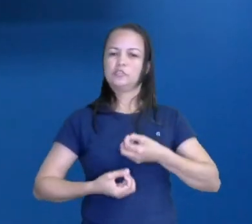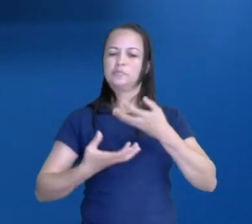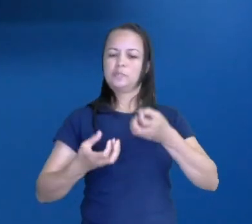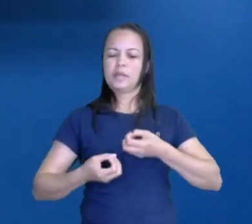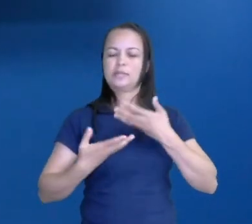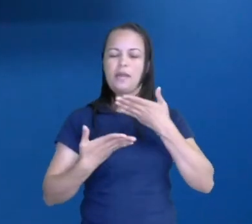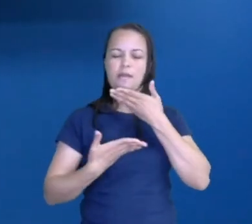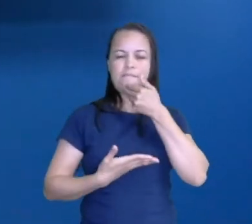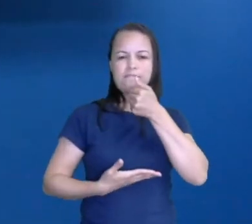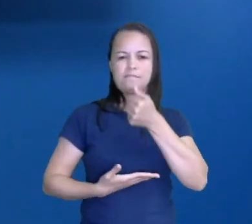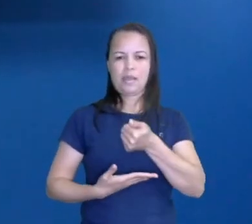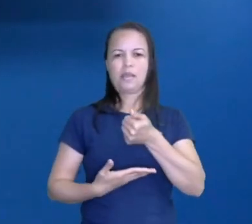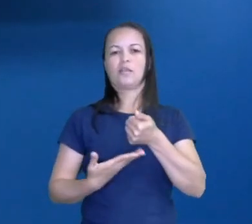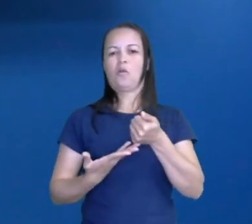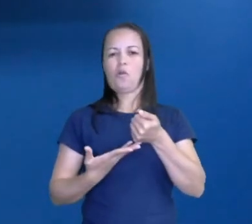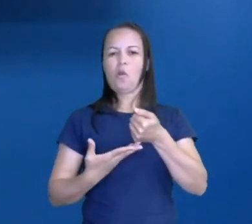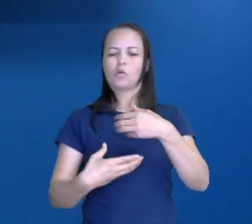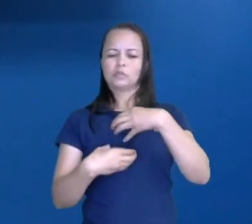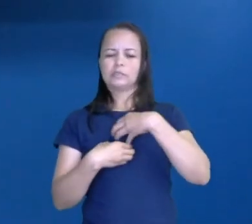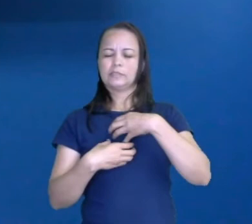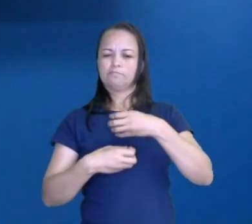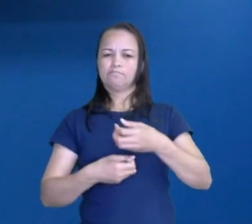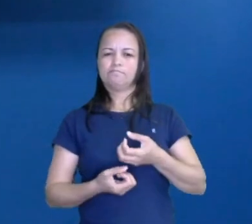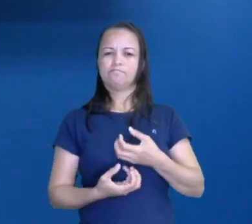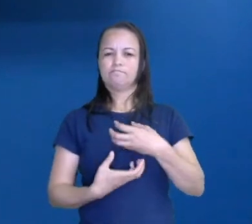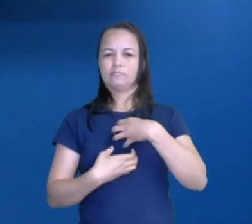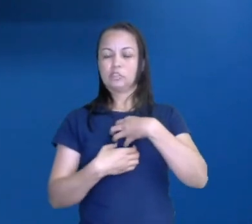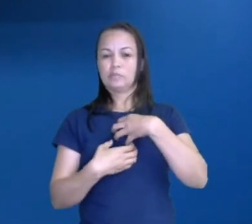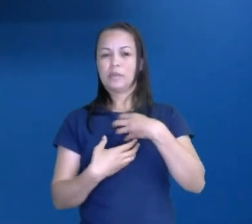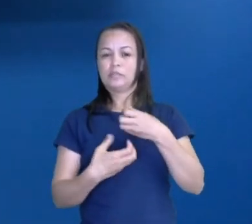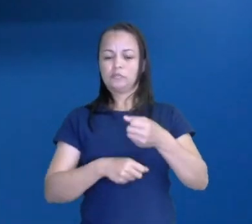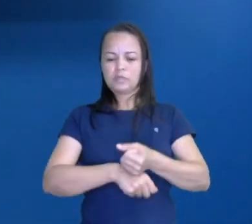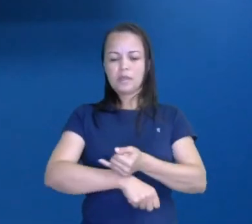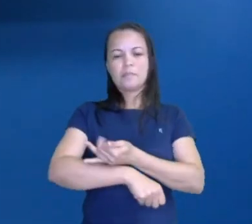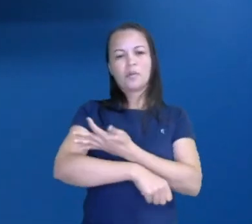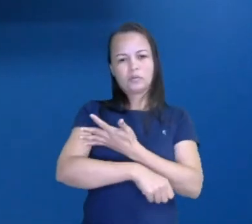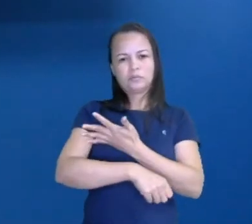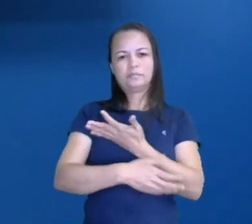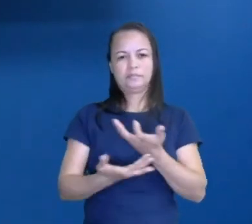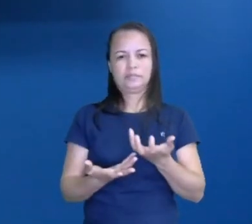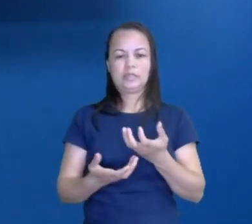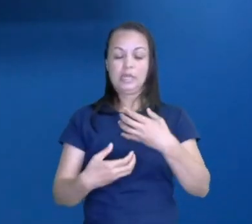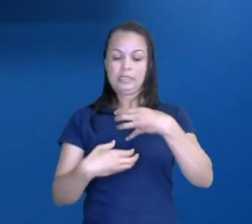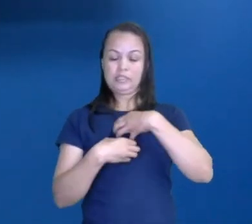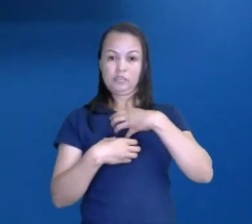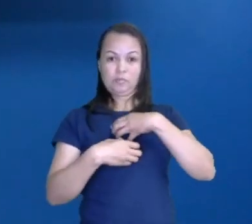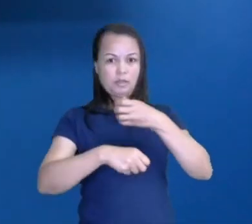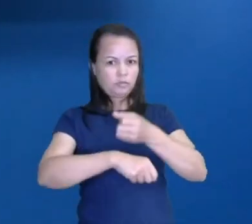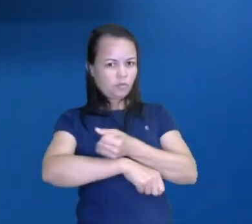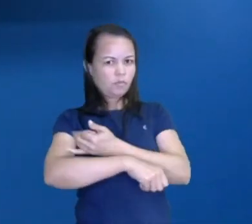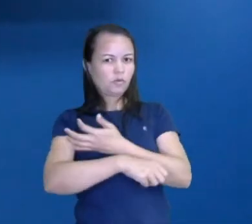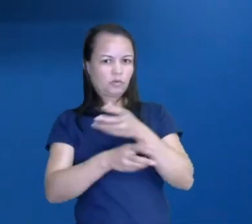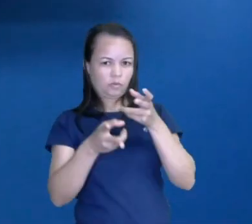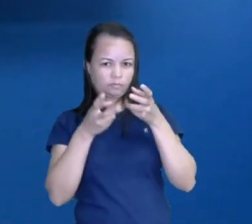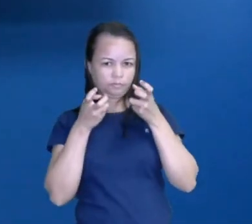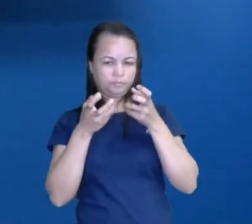expressar melhor os sentimentos e emoções. Observe, sentimentos e